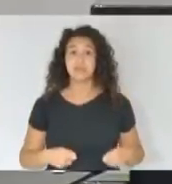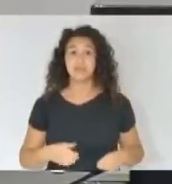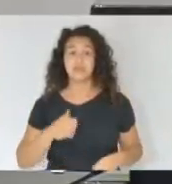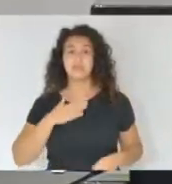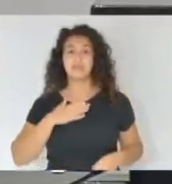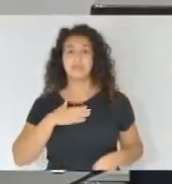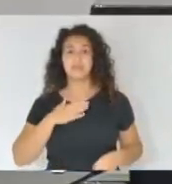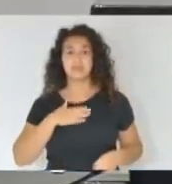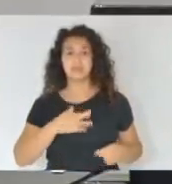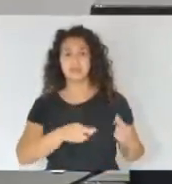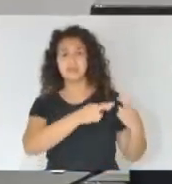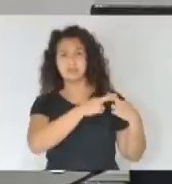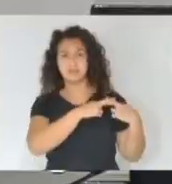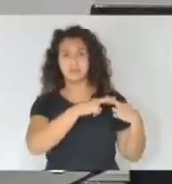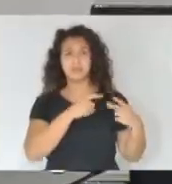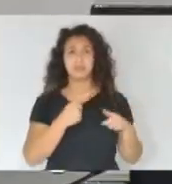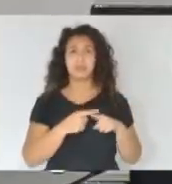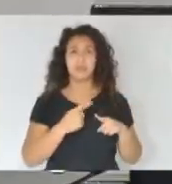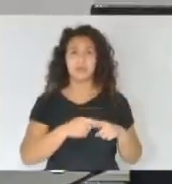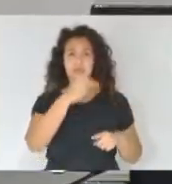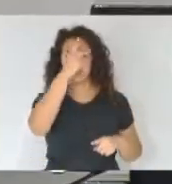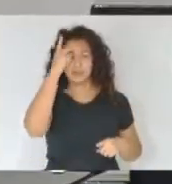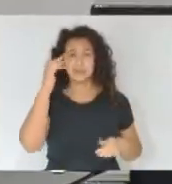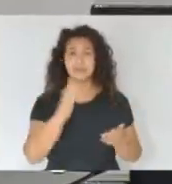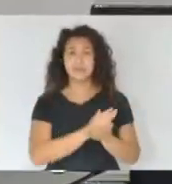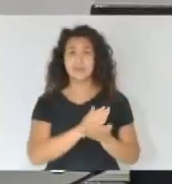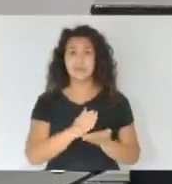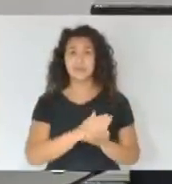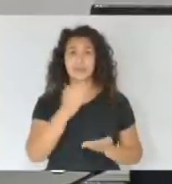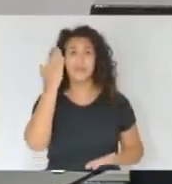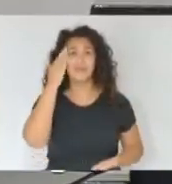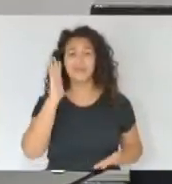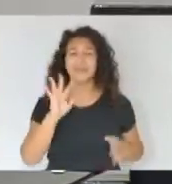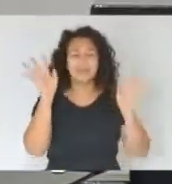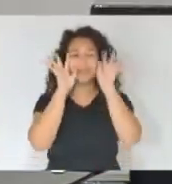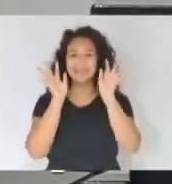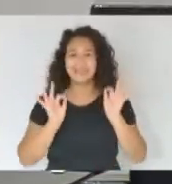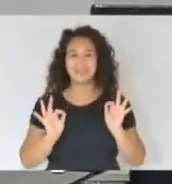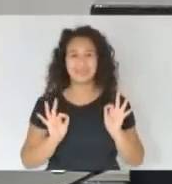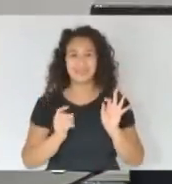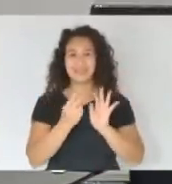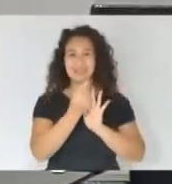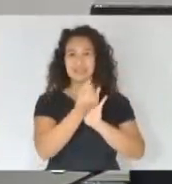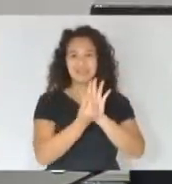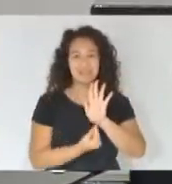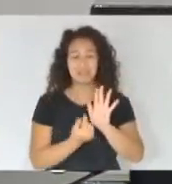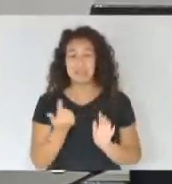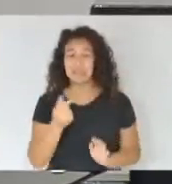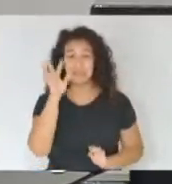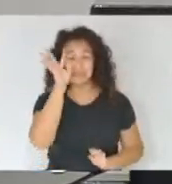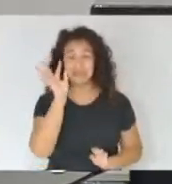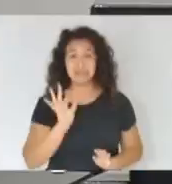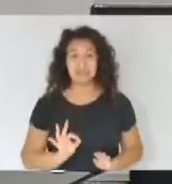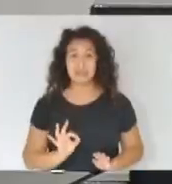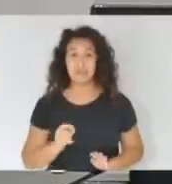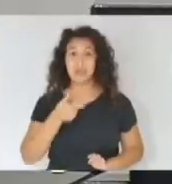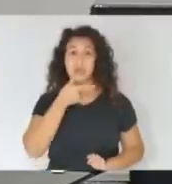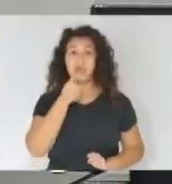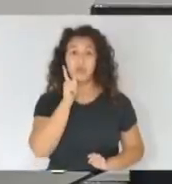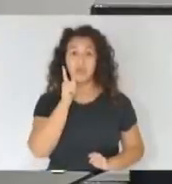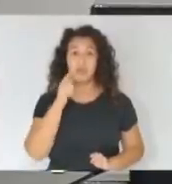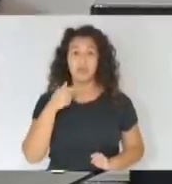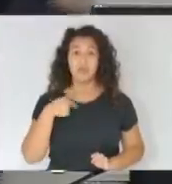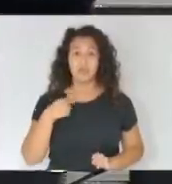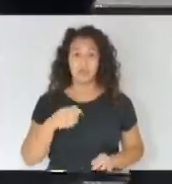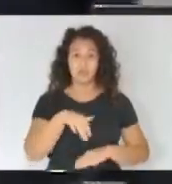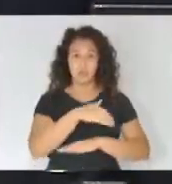pelas pessoas que não entendem disso aqui. Eles não sabem de orçamento. Eu estive na rua ontem, eu vou apresentar aqui, amanhã.